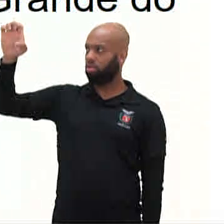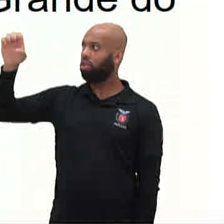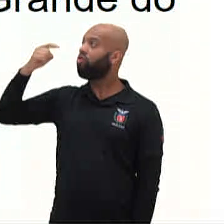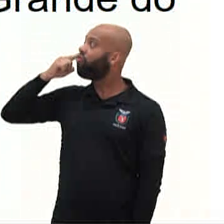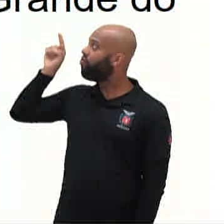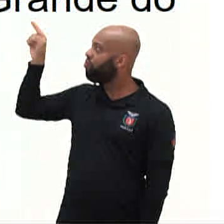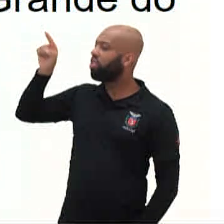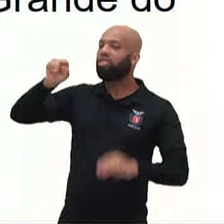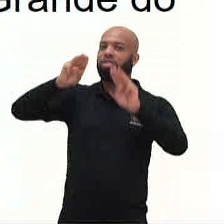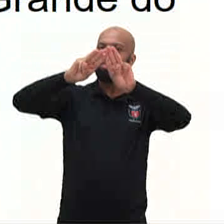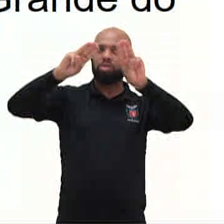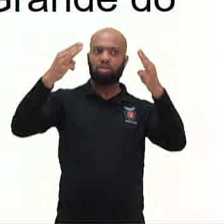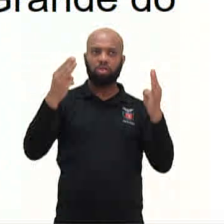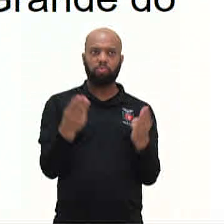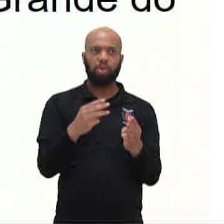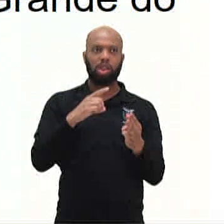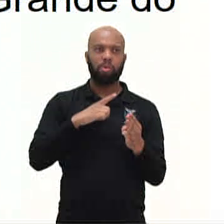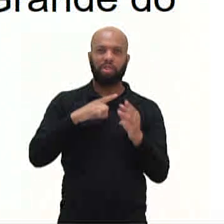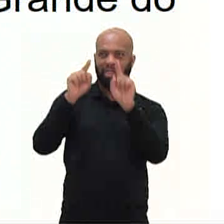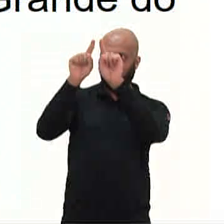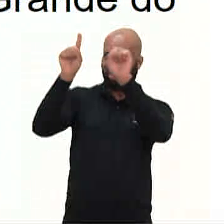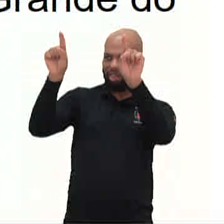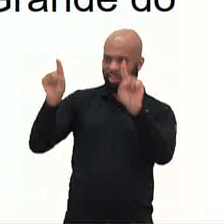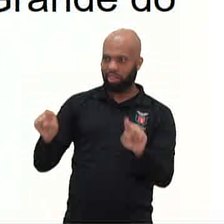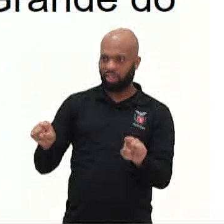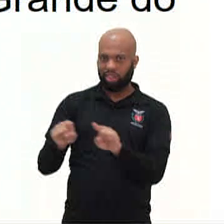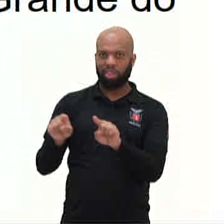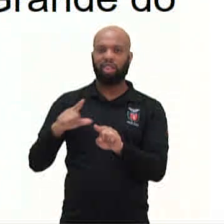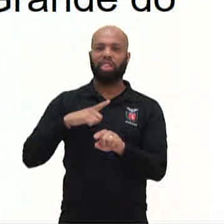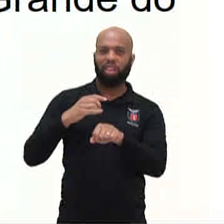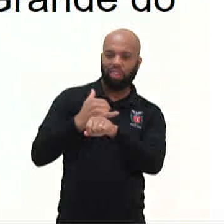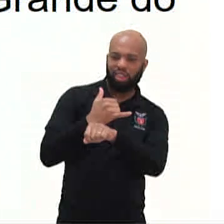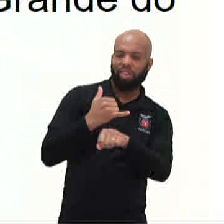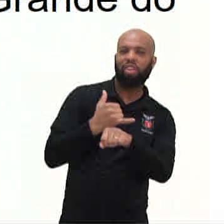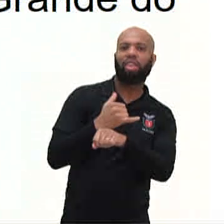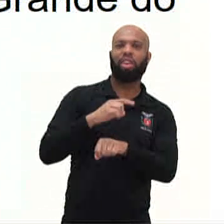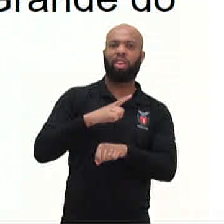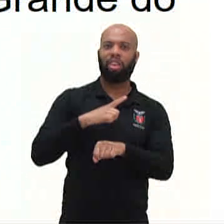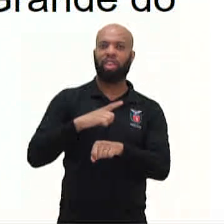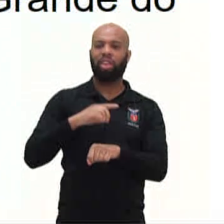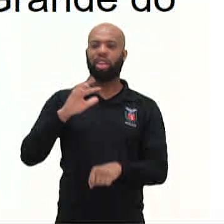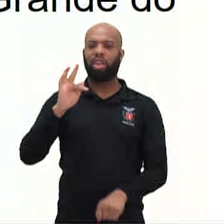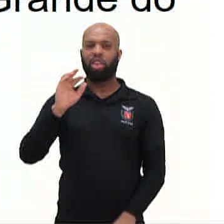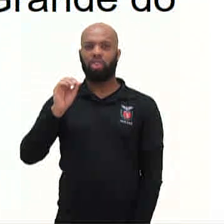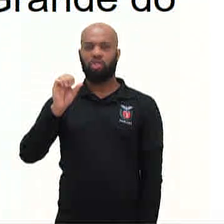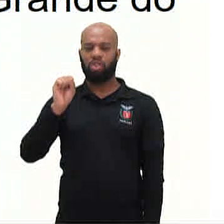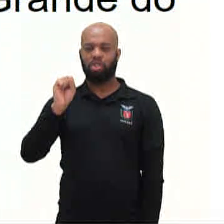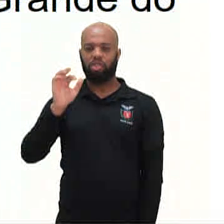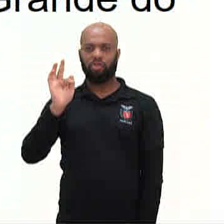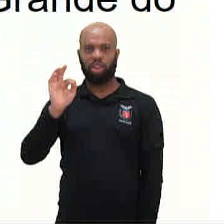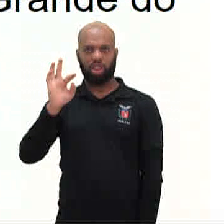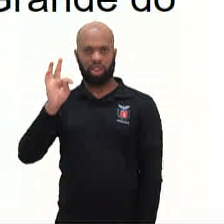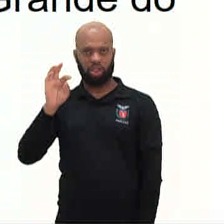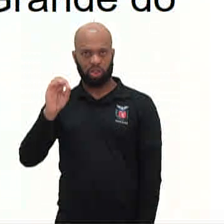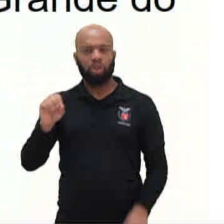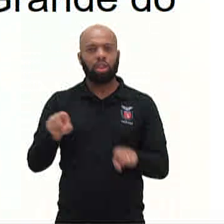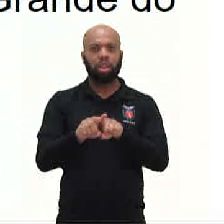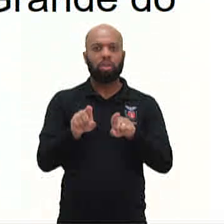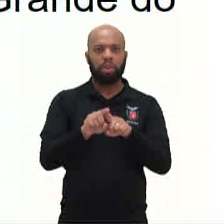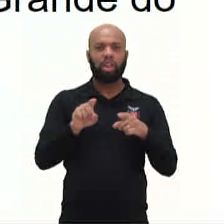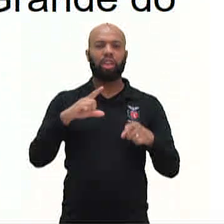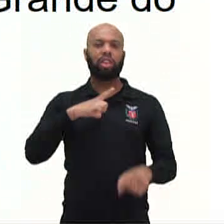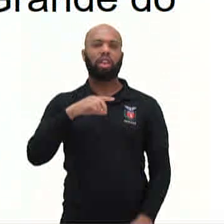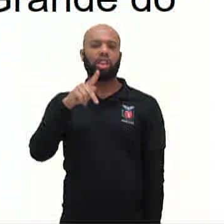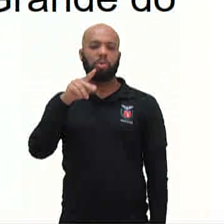você consegue ver a legenda ali que nós temos o alumínio, o cobre, o ferro, o fosfato, o potássio, que são minérios,